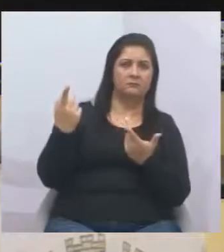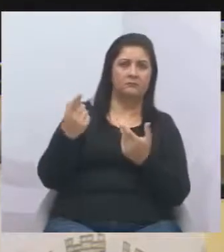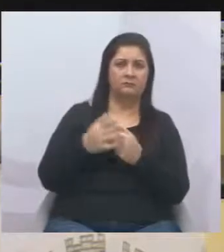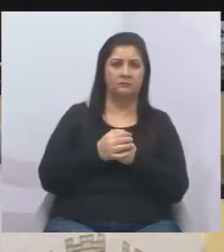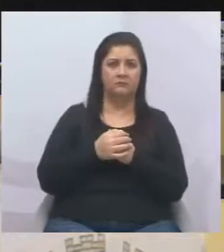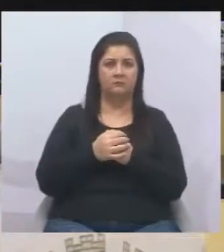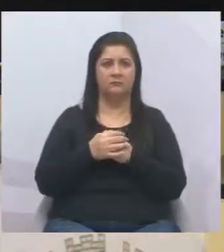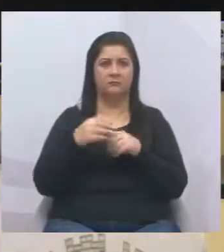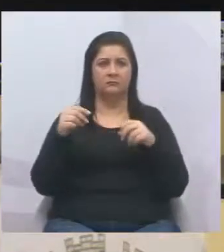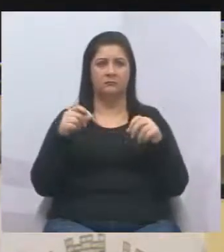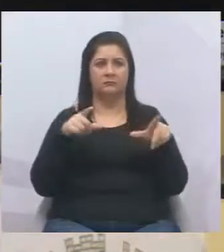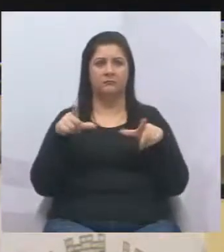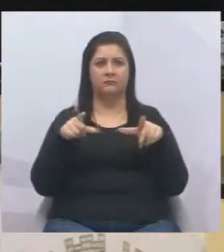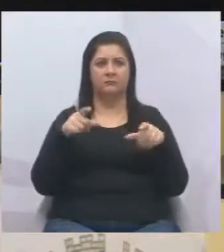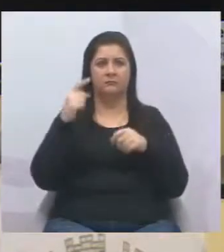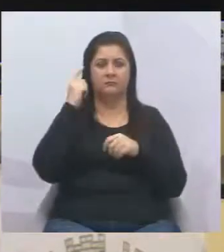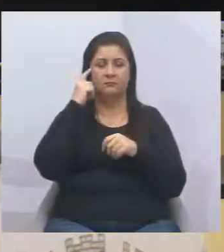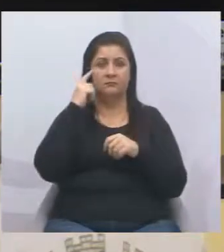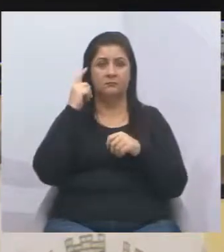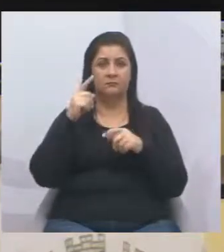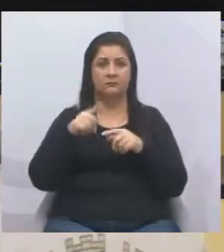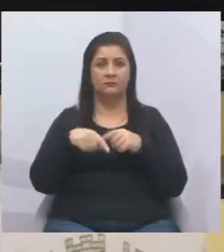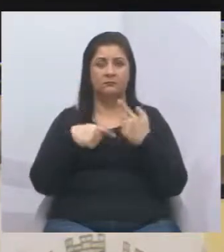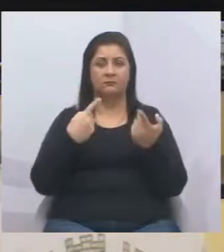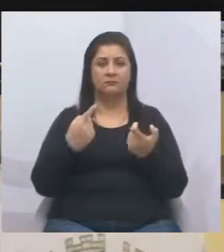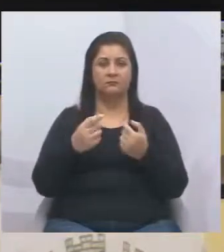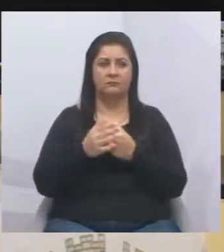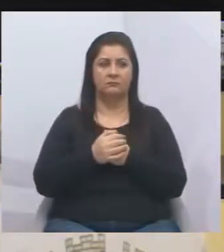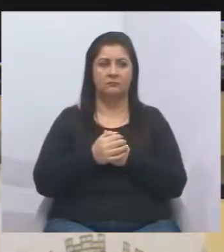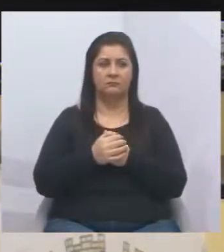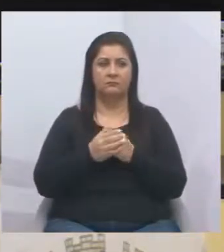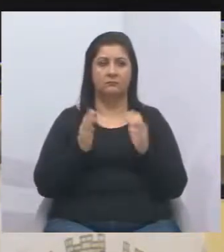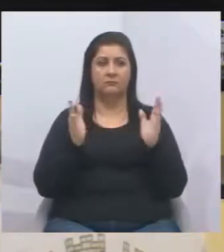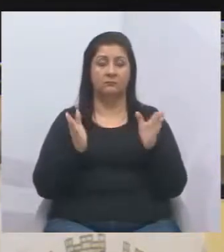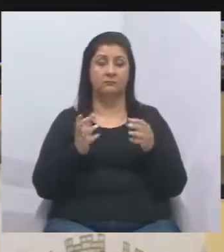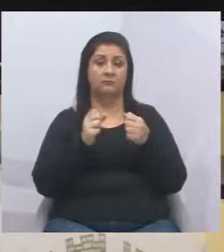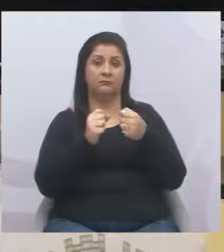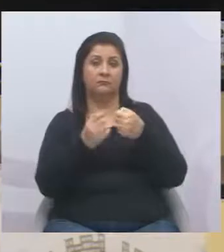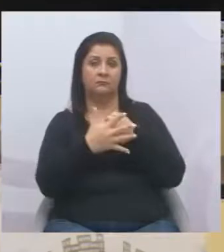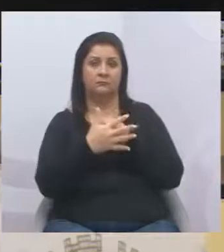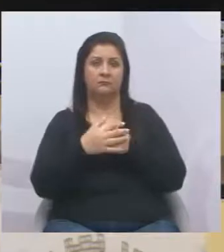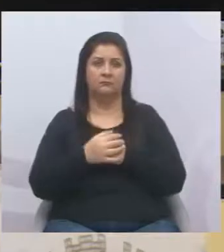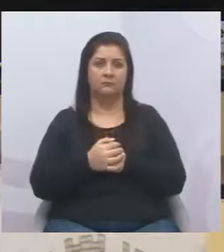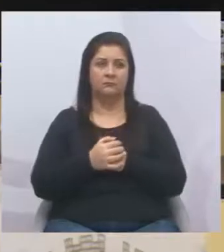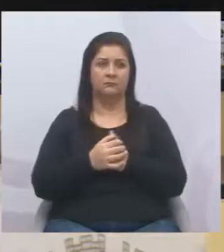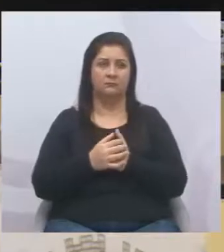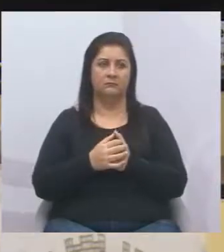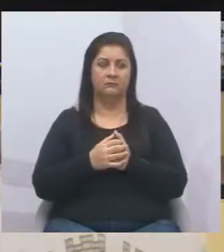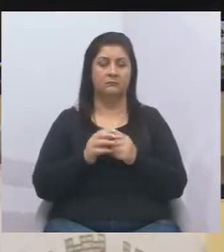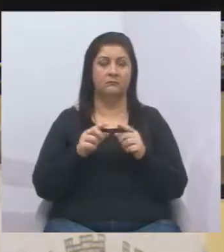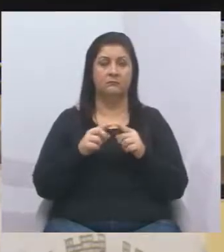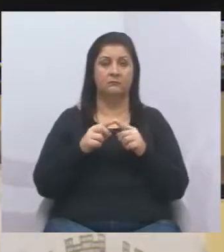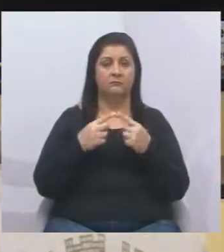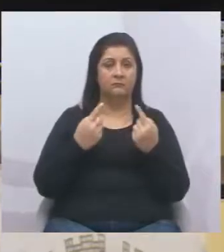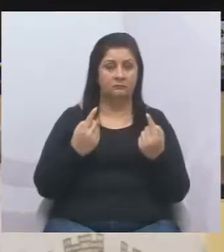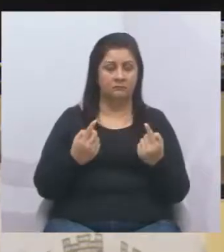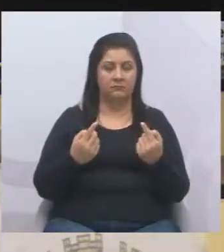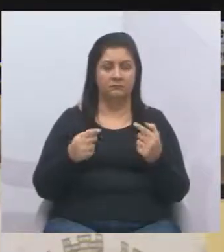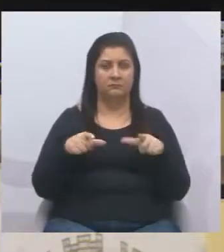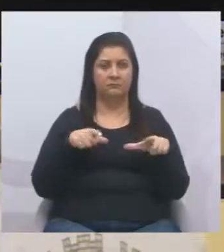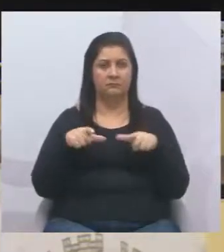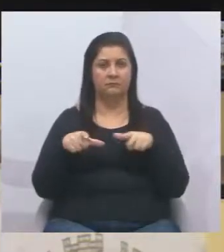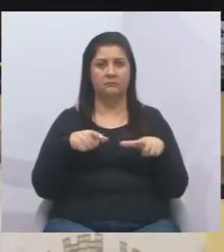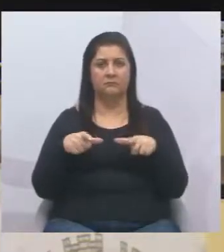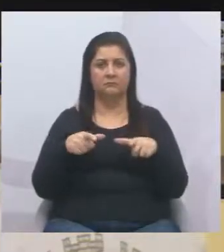emprego pensamos depois, agora é a pandemia, vamos resolver o problema da pandemia. Só que o emprego, ele